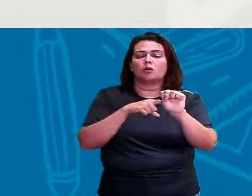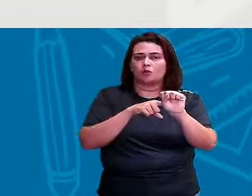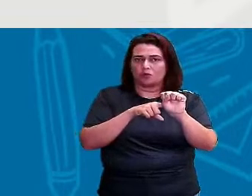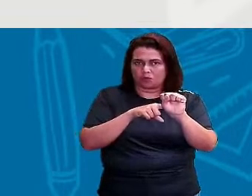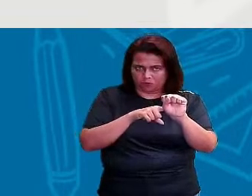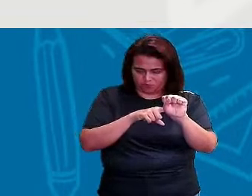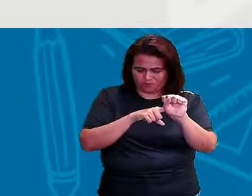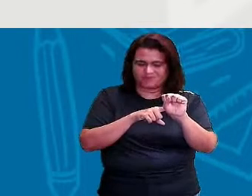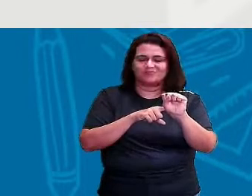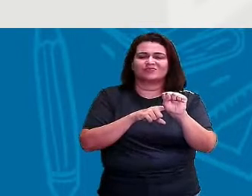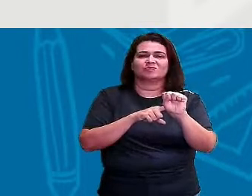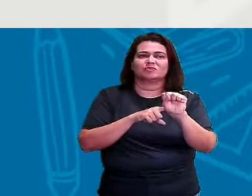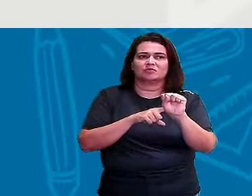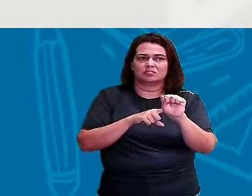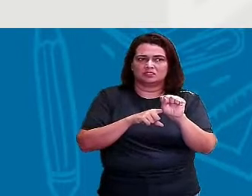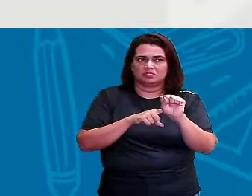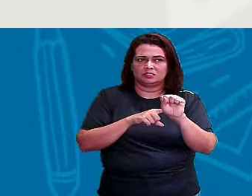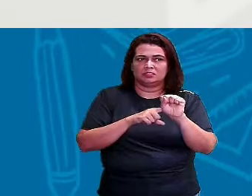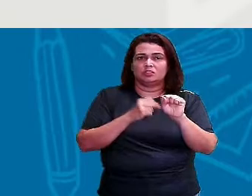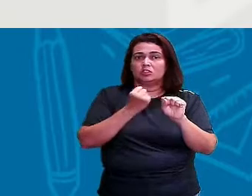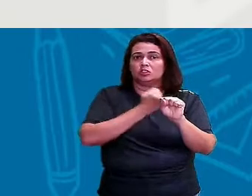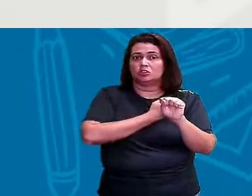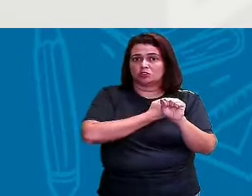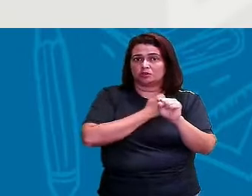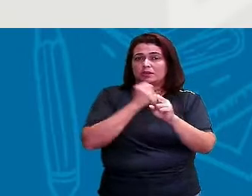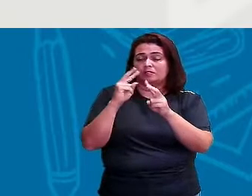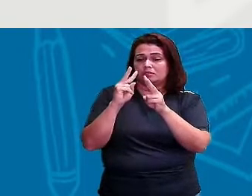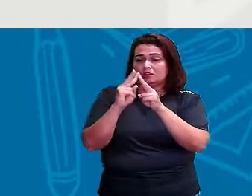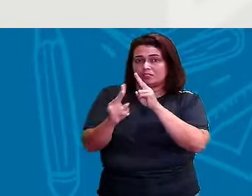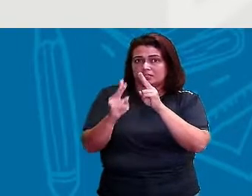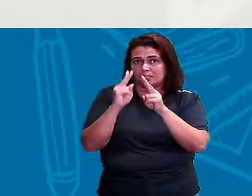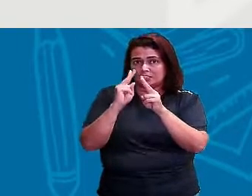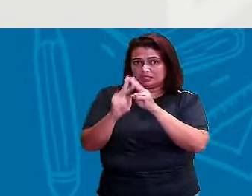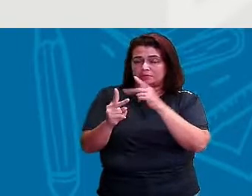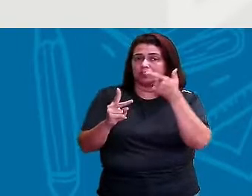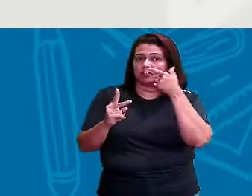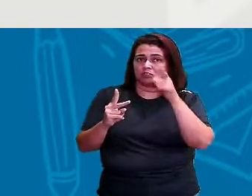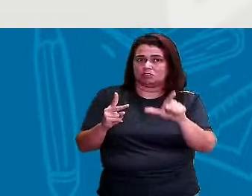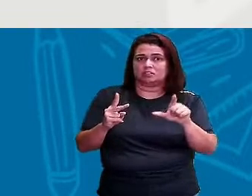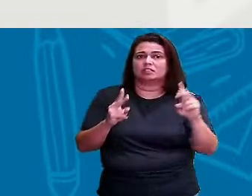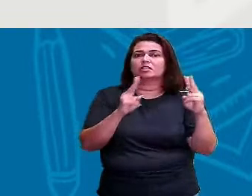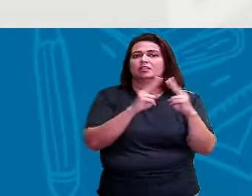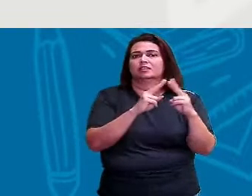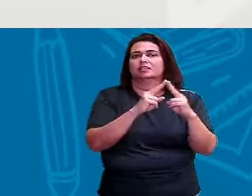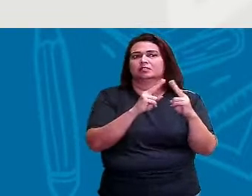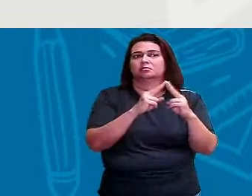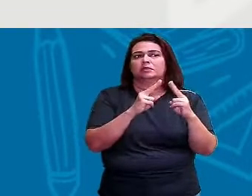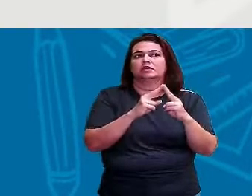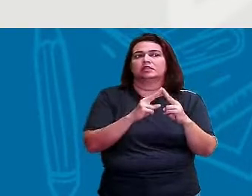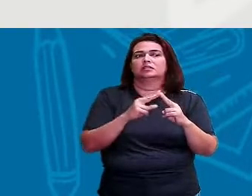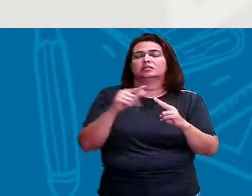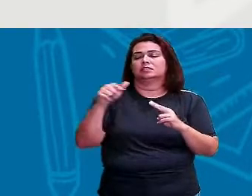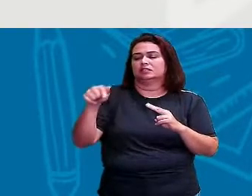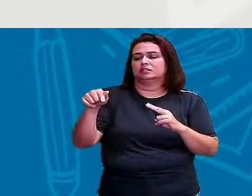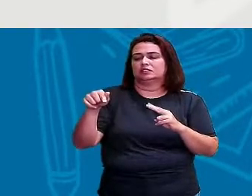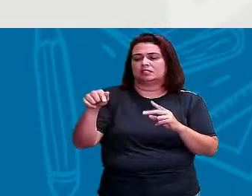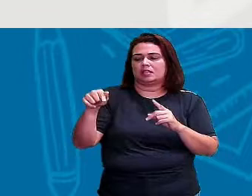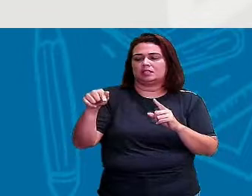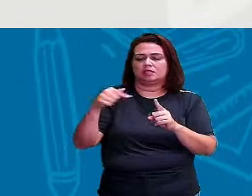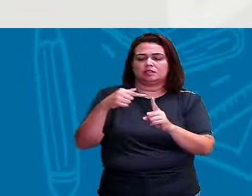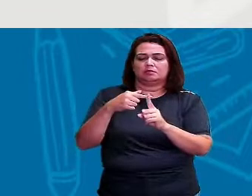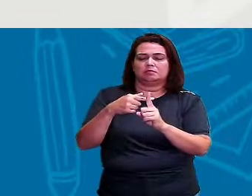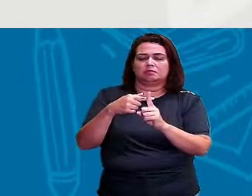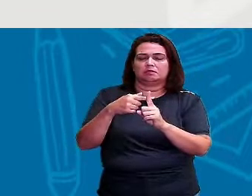2 números ímpares para fazer um número par. Deixa eu ver outro. 7 mais